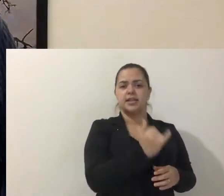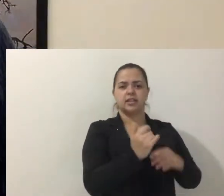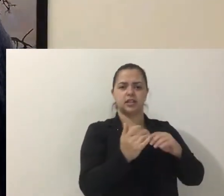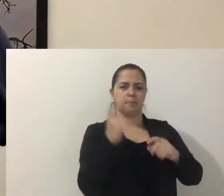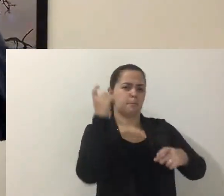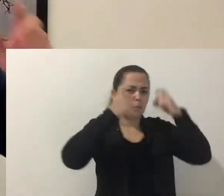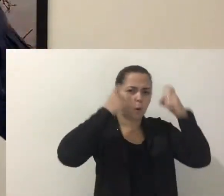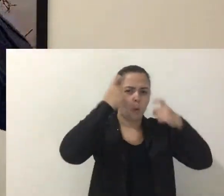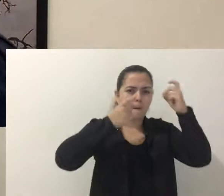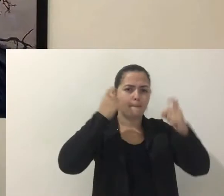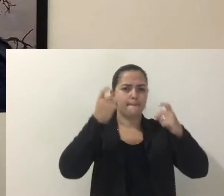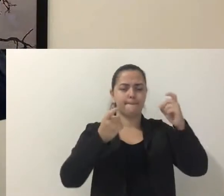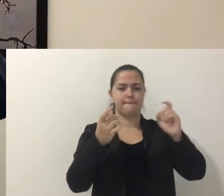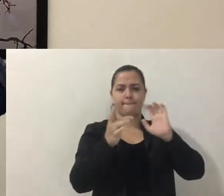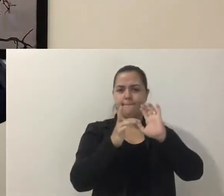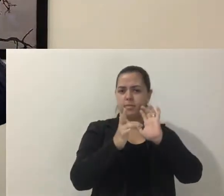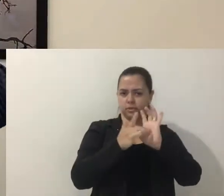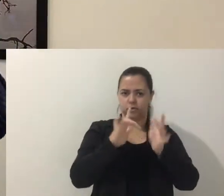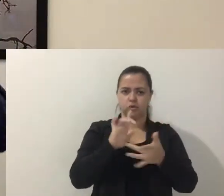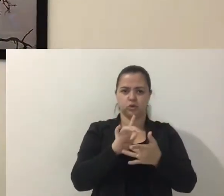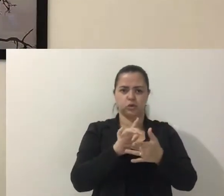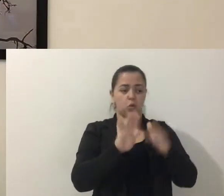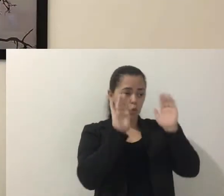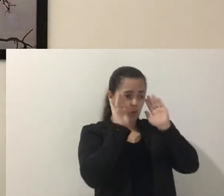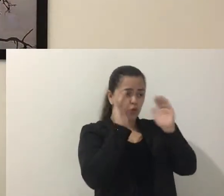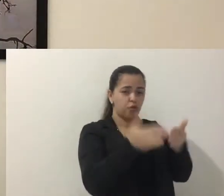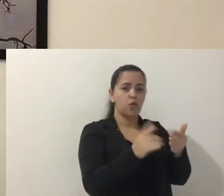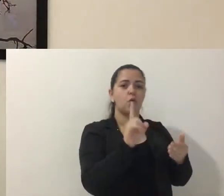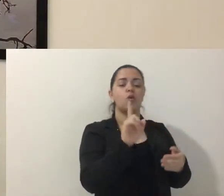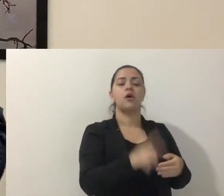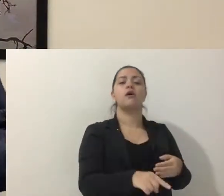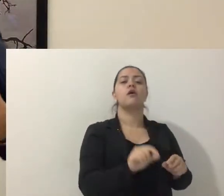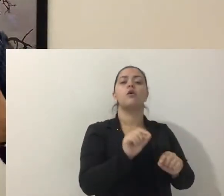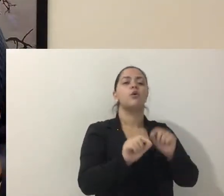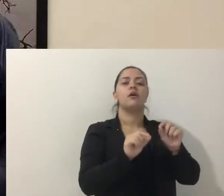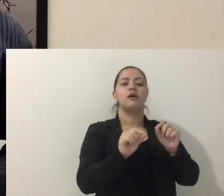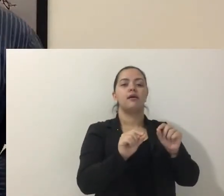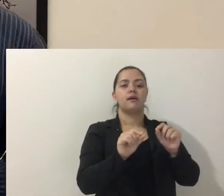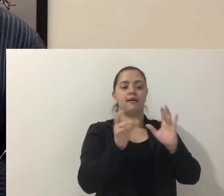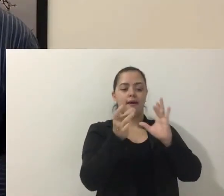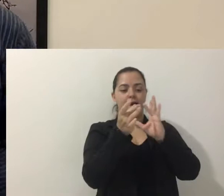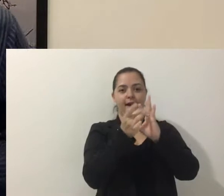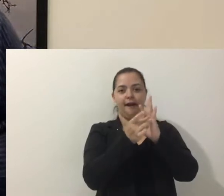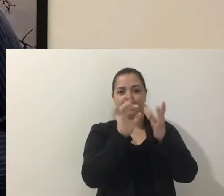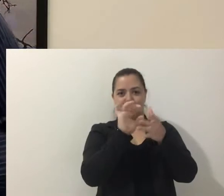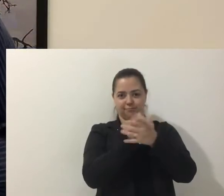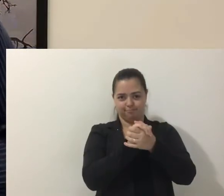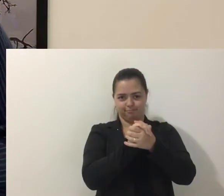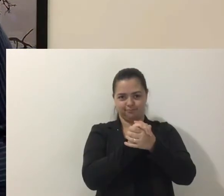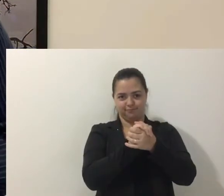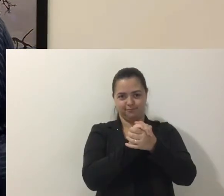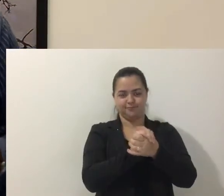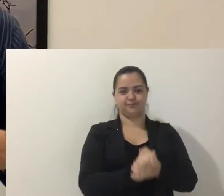sua ênfase é com a instituição do casamento. E isso traz para nós um grande